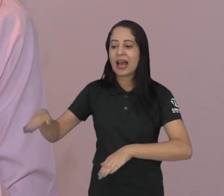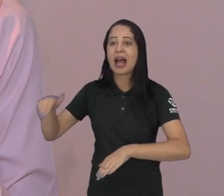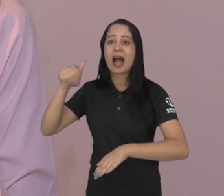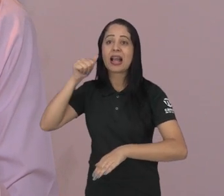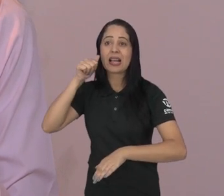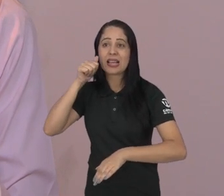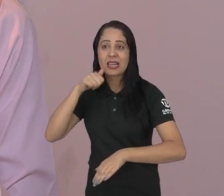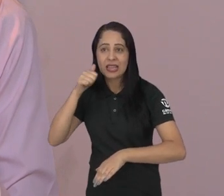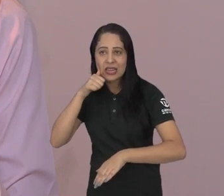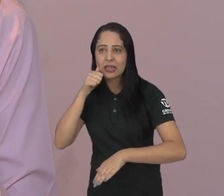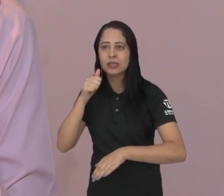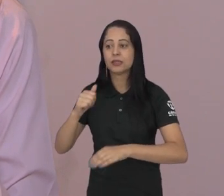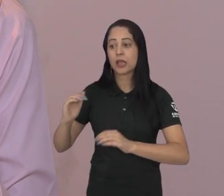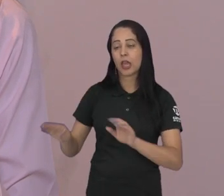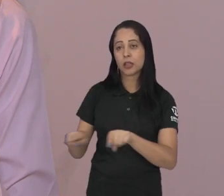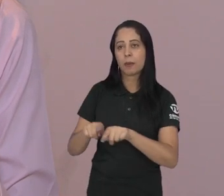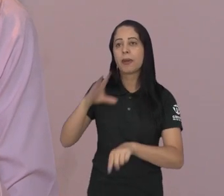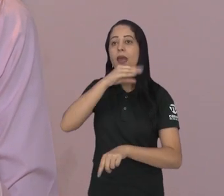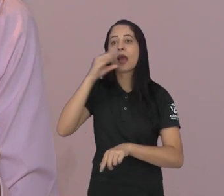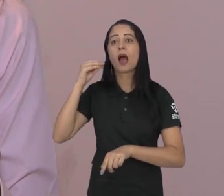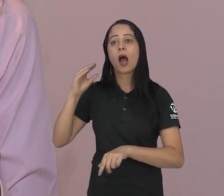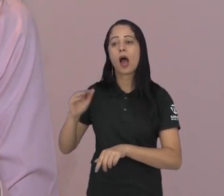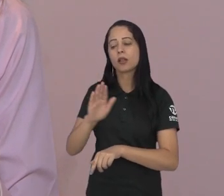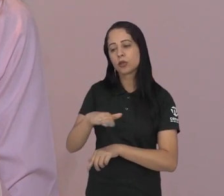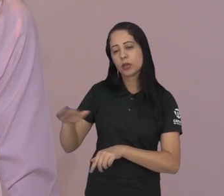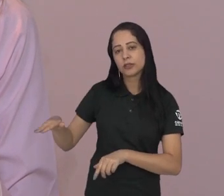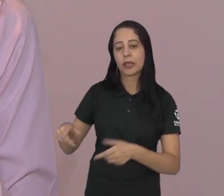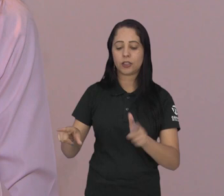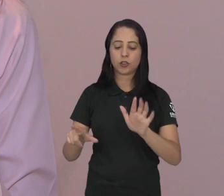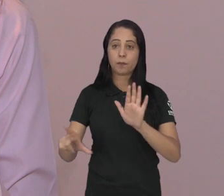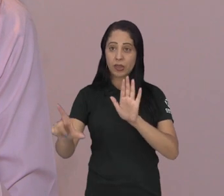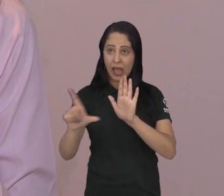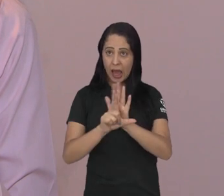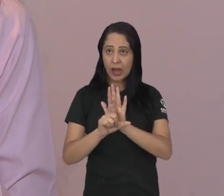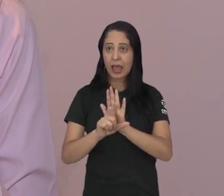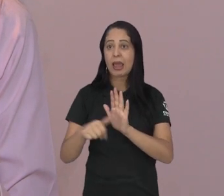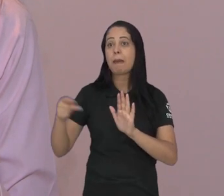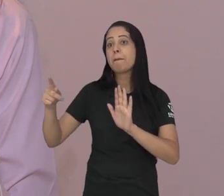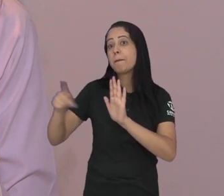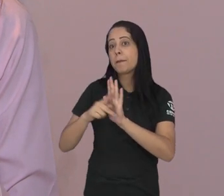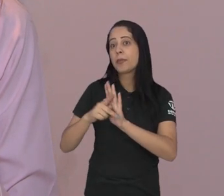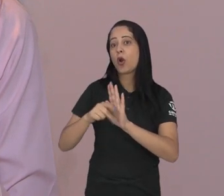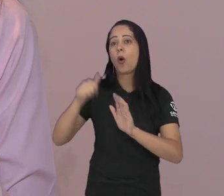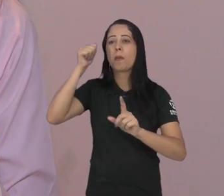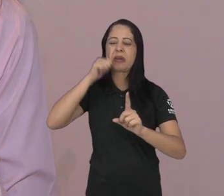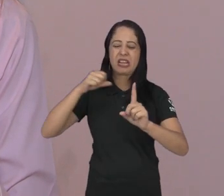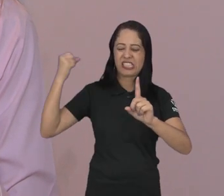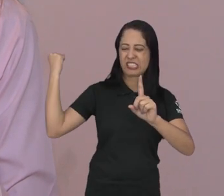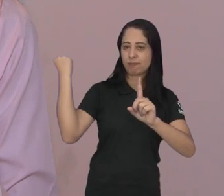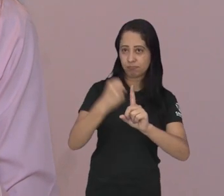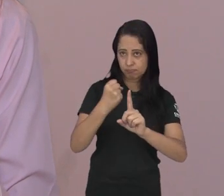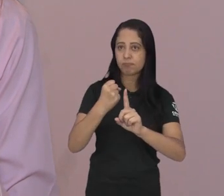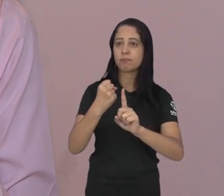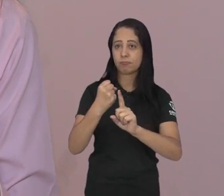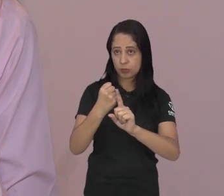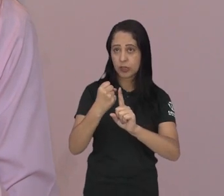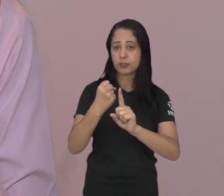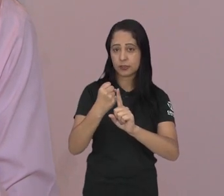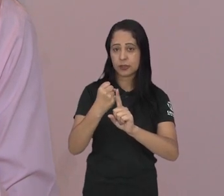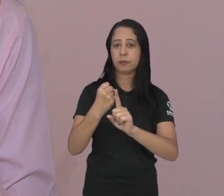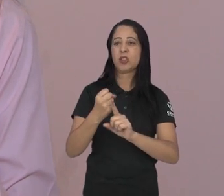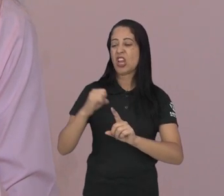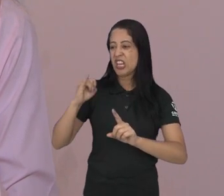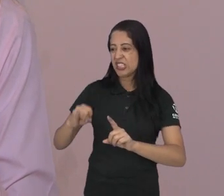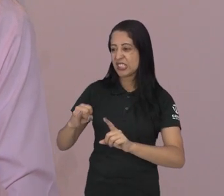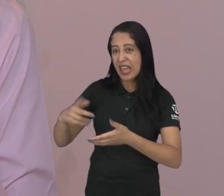denúncia após completar 18 anos nós temos a lei do feminicídio né que é uma qualificadora do homicídio quando